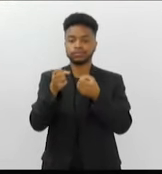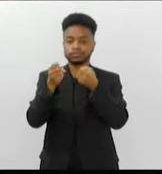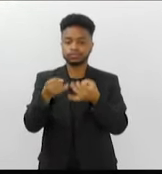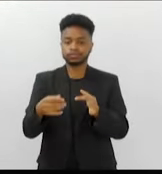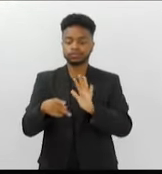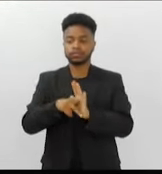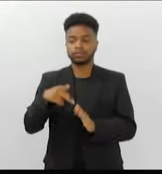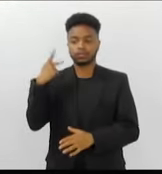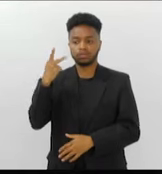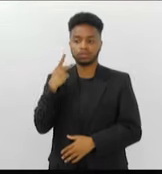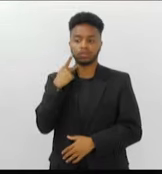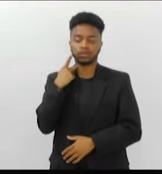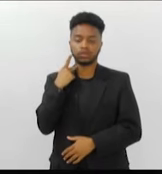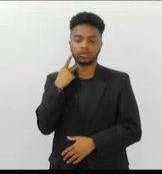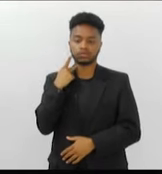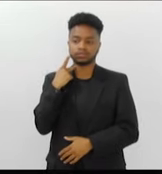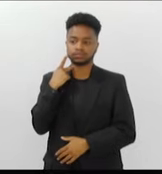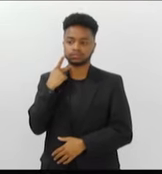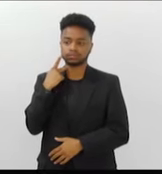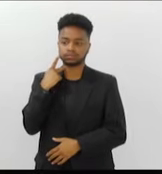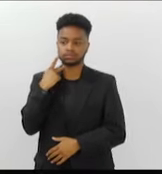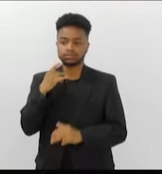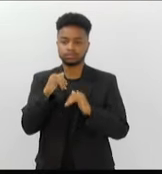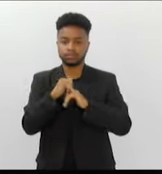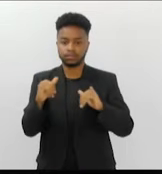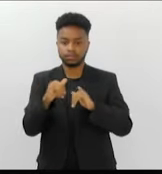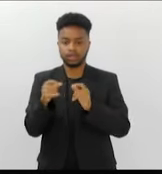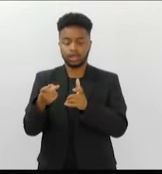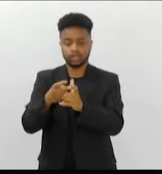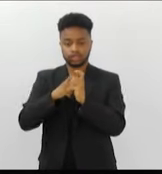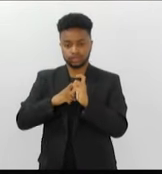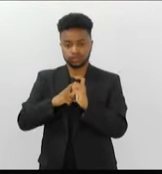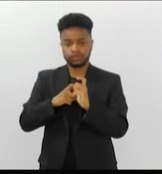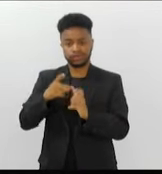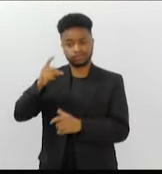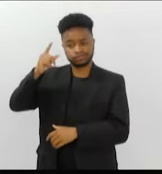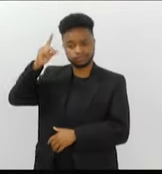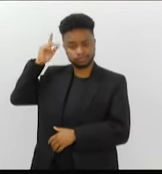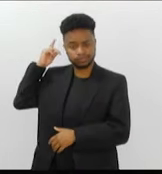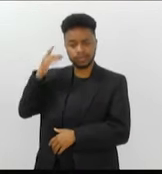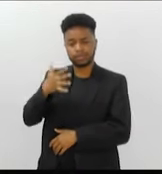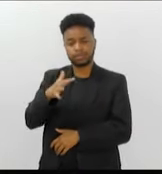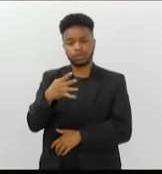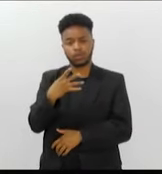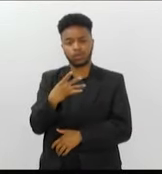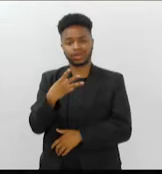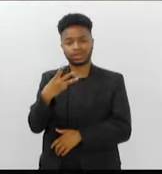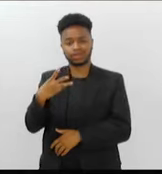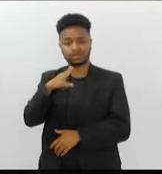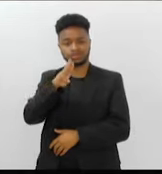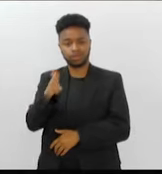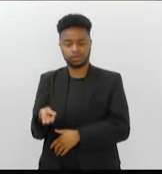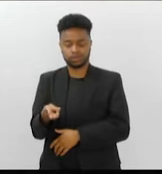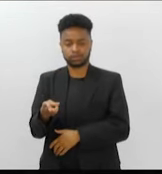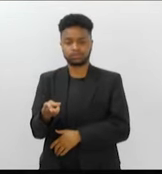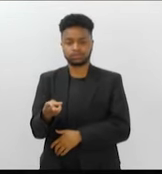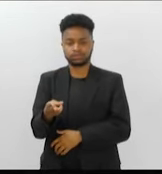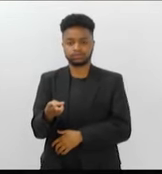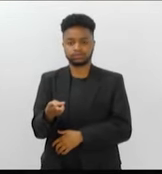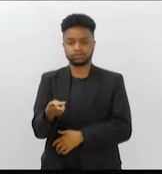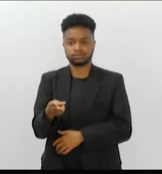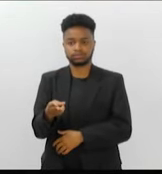procurador, dizendo que essa dívida é antiga, que ela é em torno de 43 milhões,